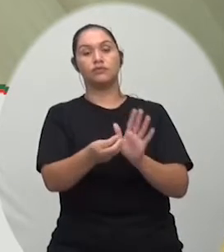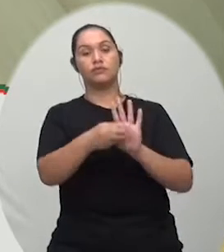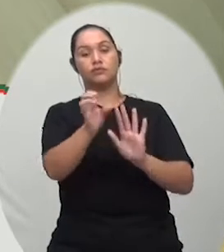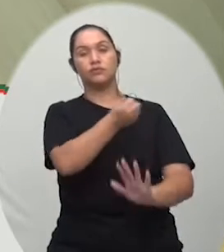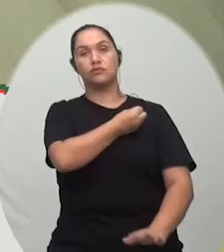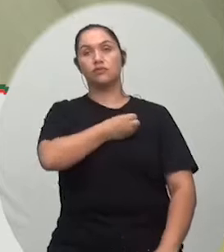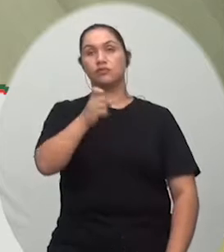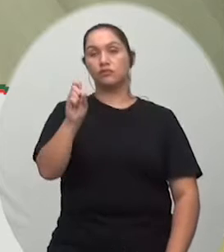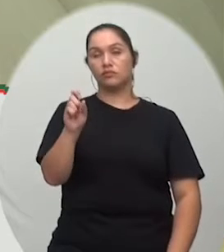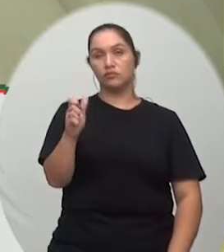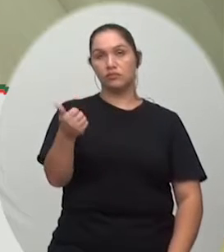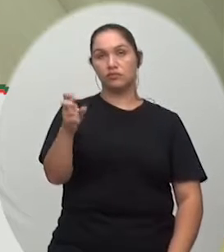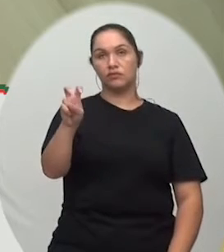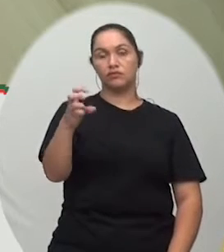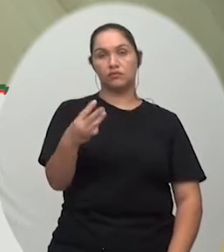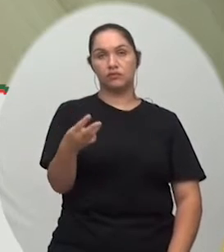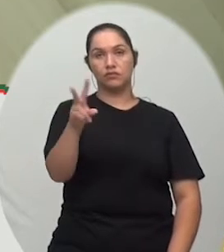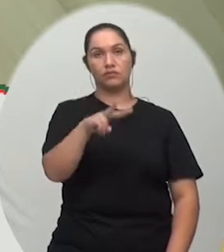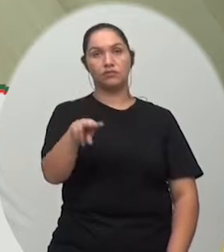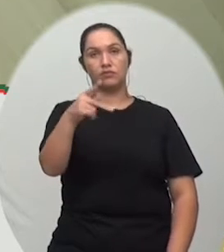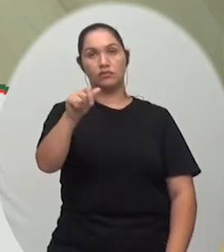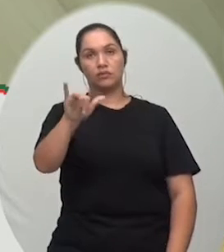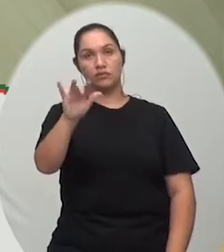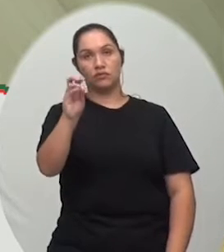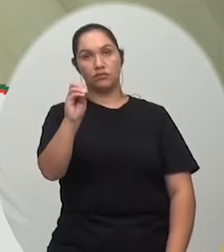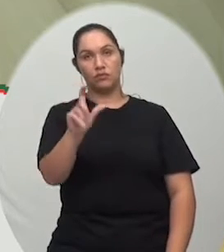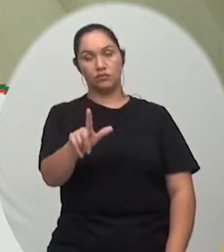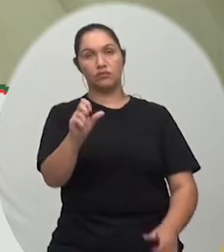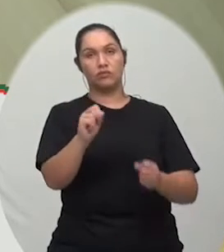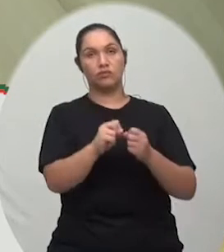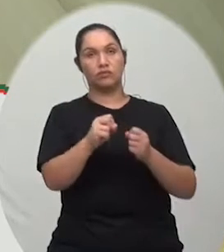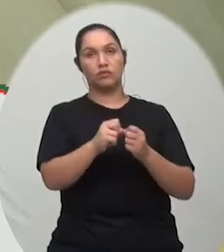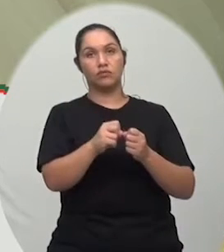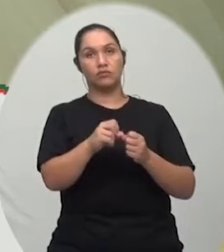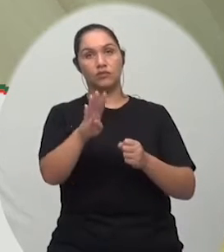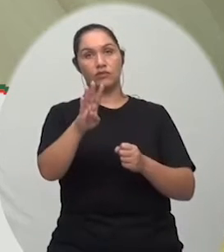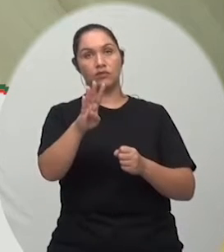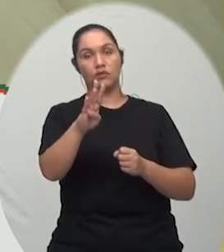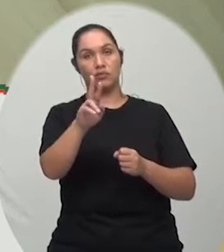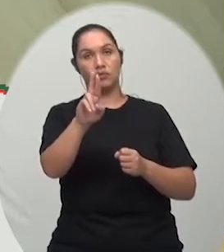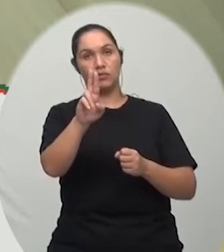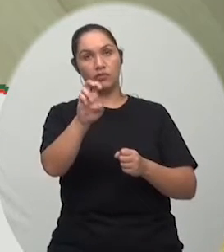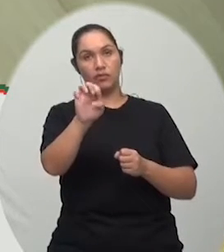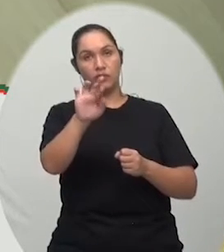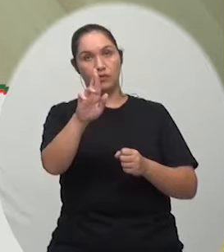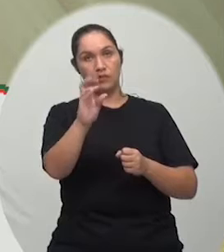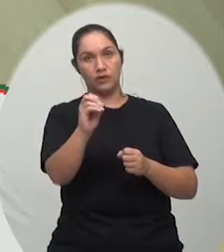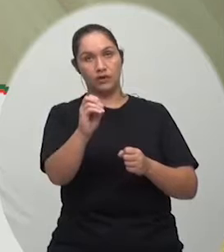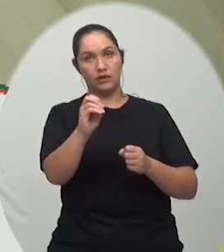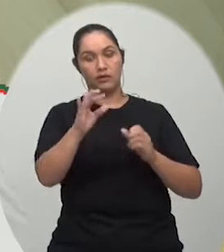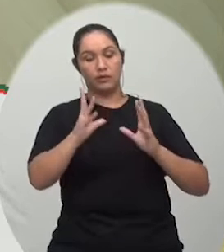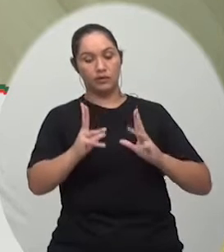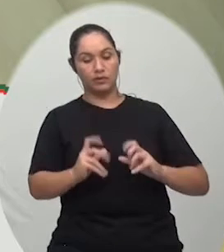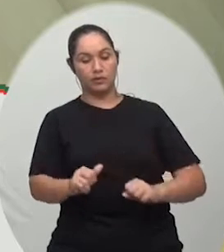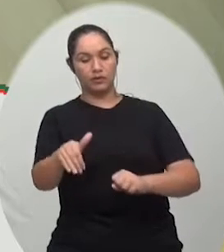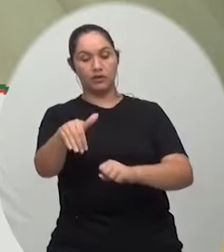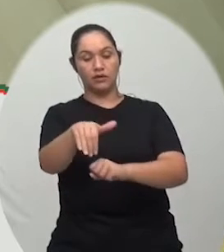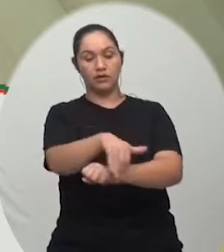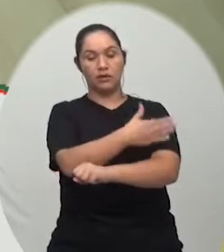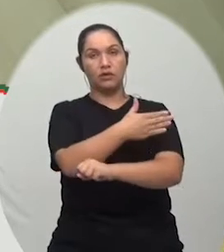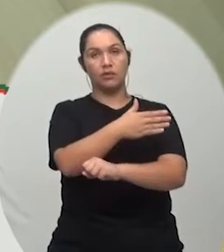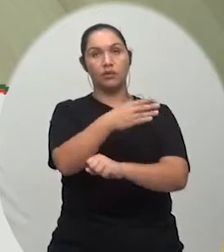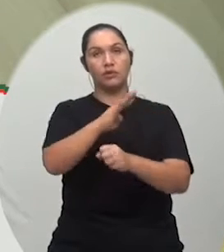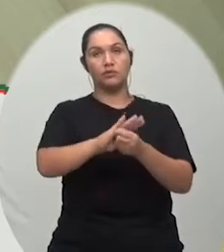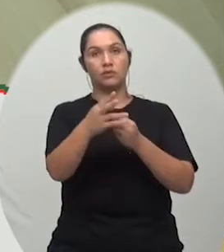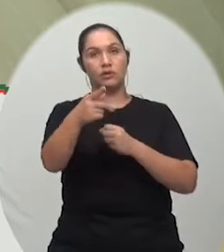número 153/19, autoria vereador Paiol, assunto: limpeza das bocas de lobo de diversas ruas do bairro Progresso. Indicação